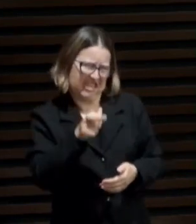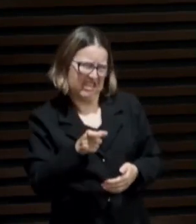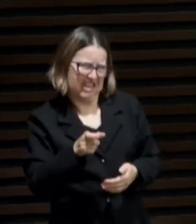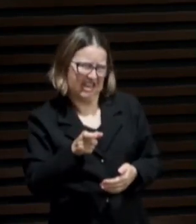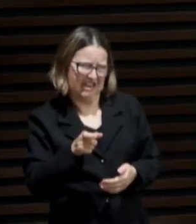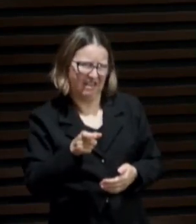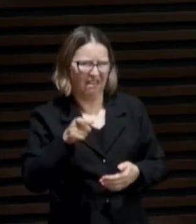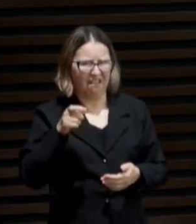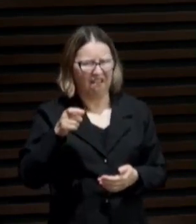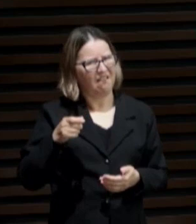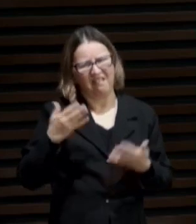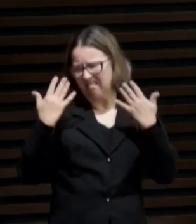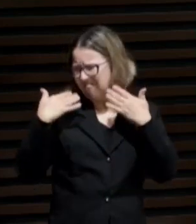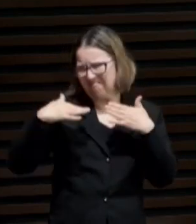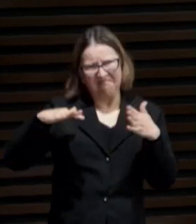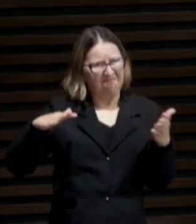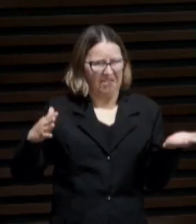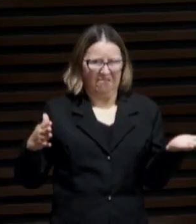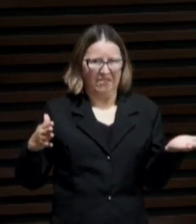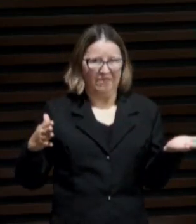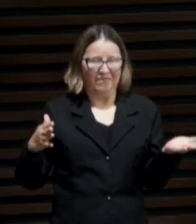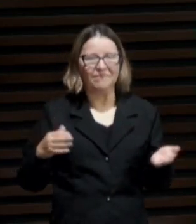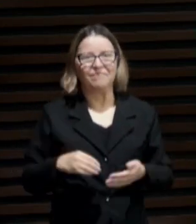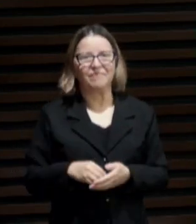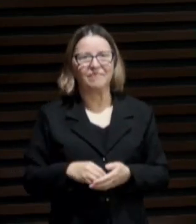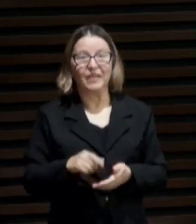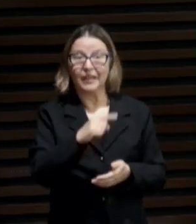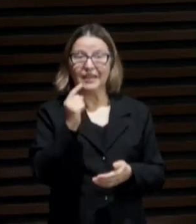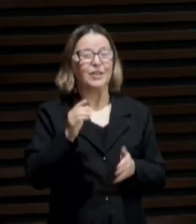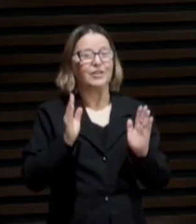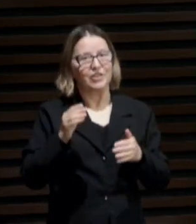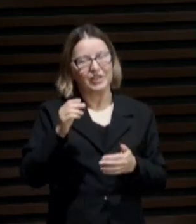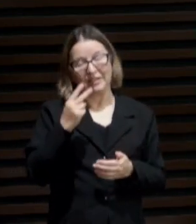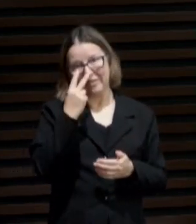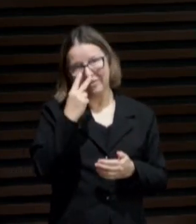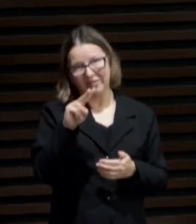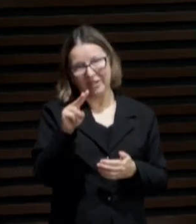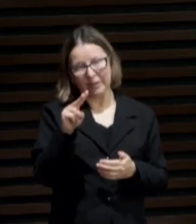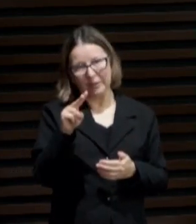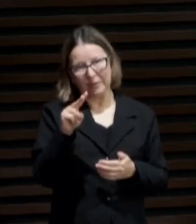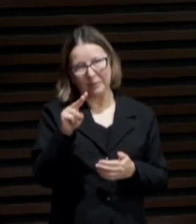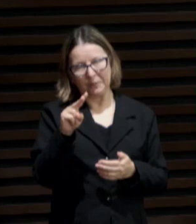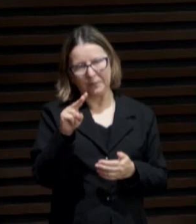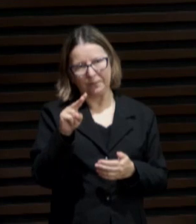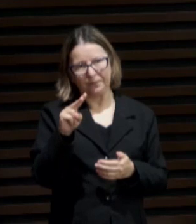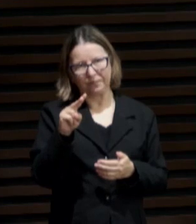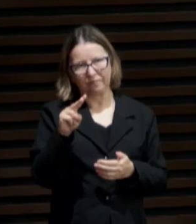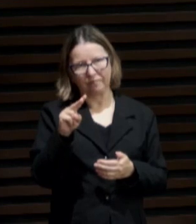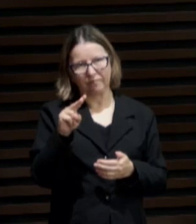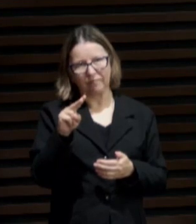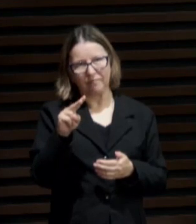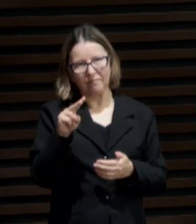frugal, é algo natural. E nós já vimos no estudo 1, que